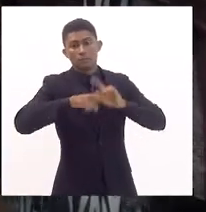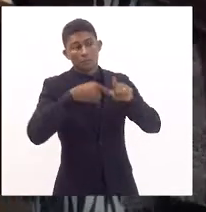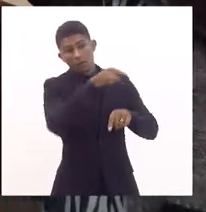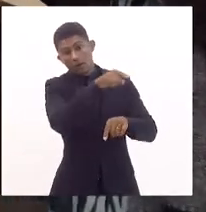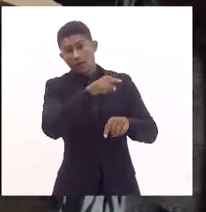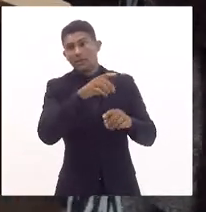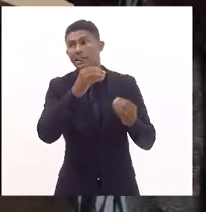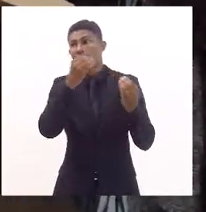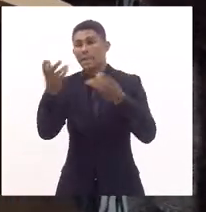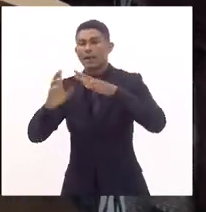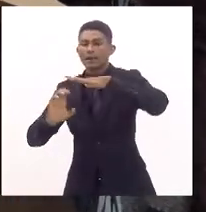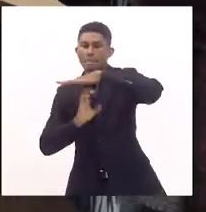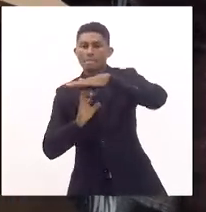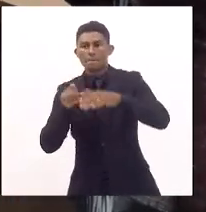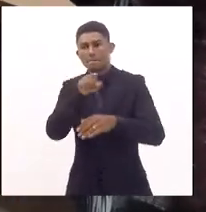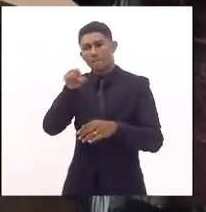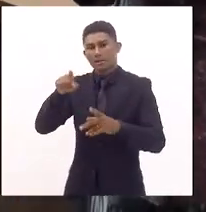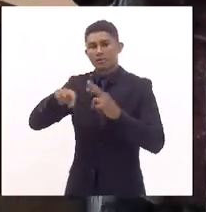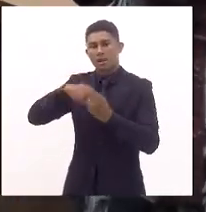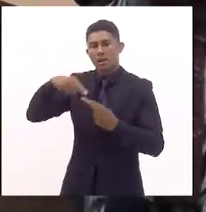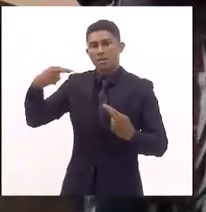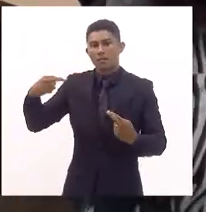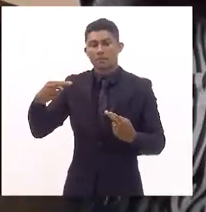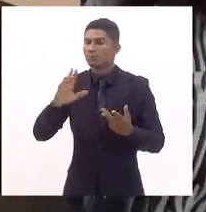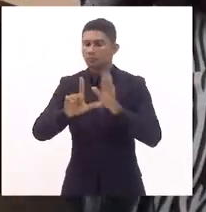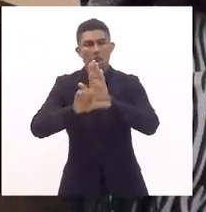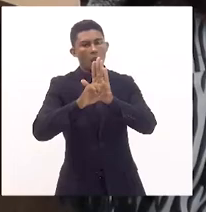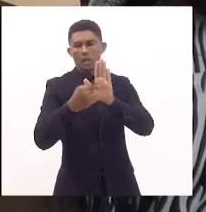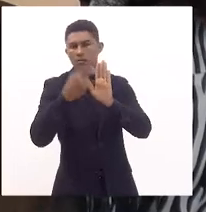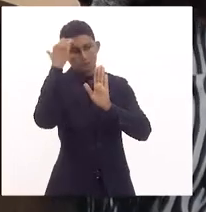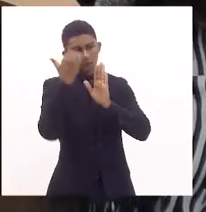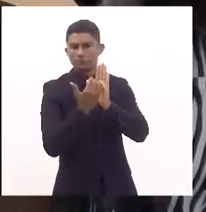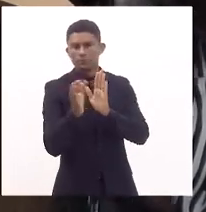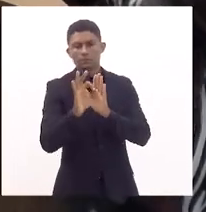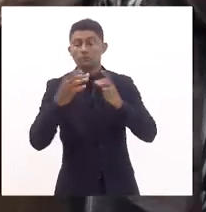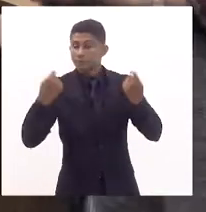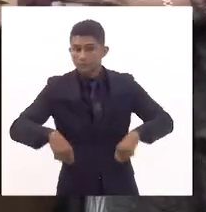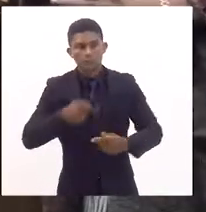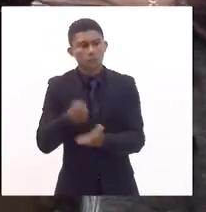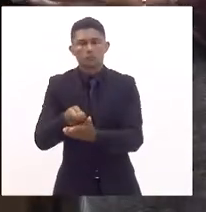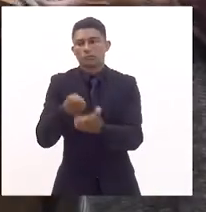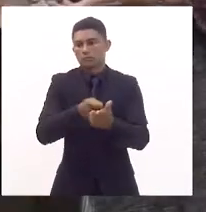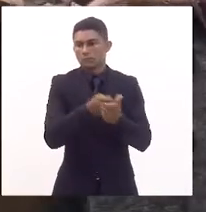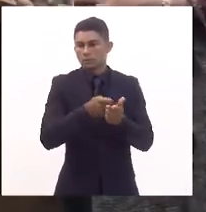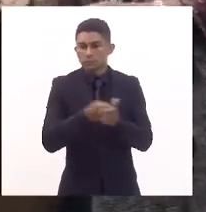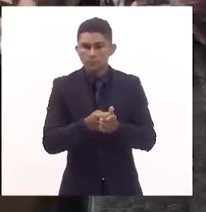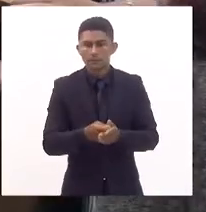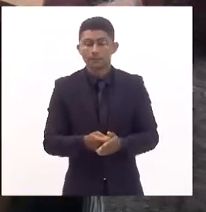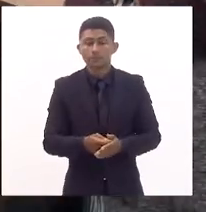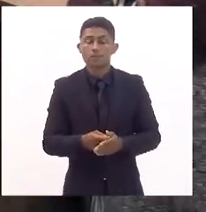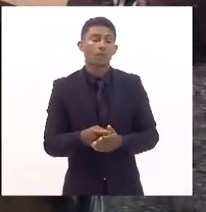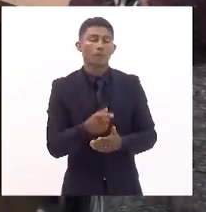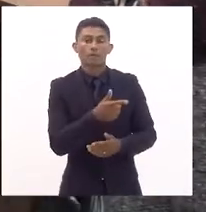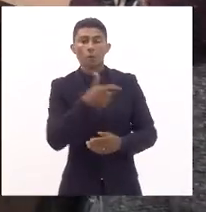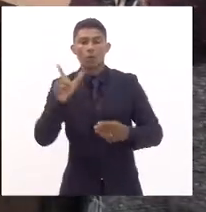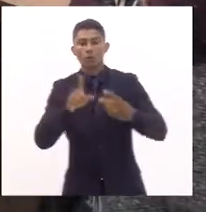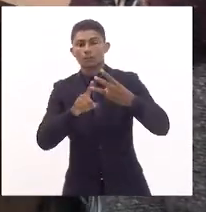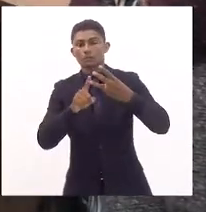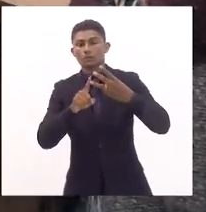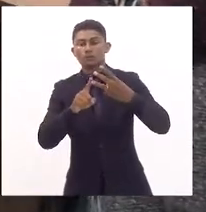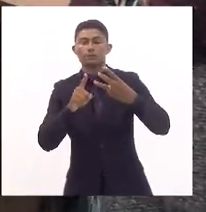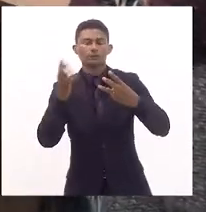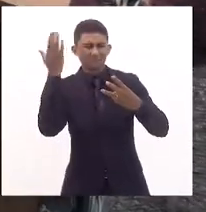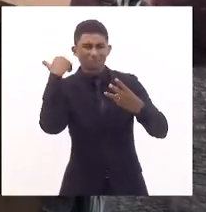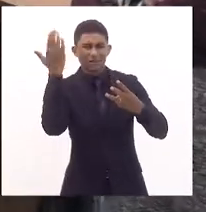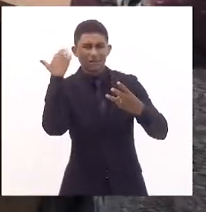Essa lei também não está sendo cumprida, vamos cobrar. Outro ponto, há mais tempo